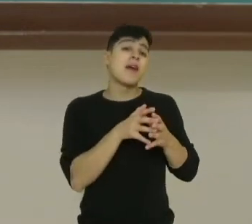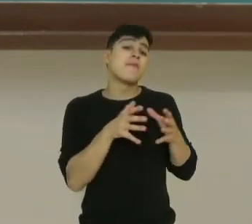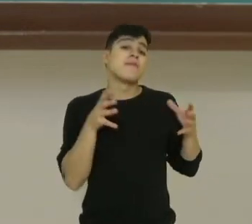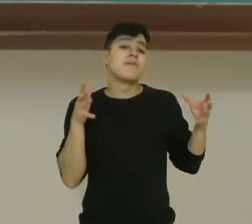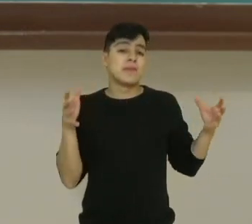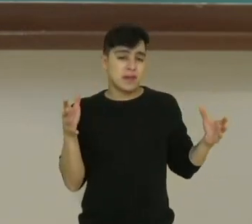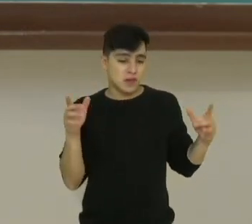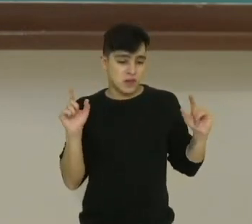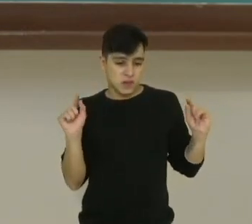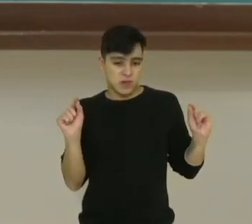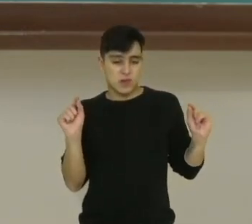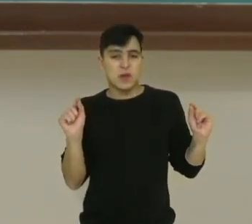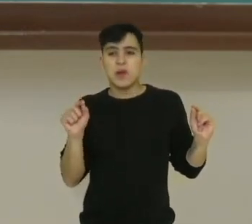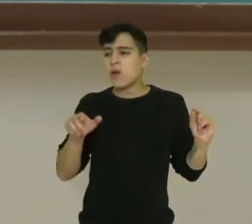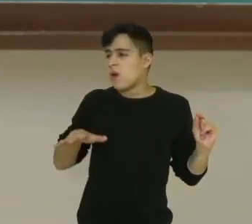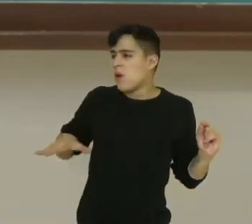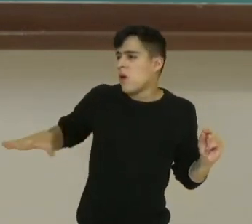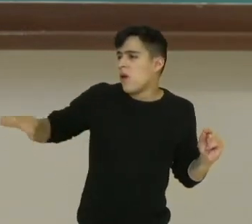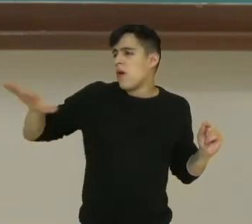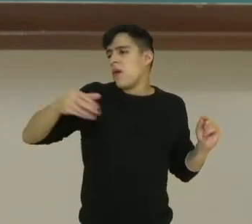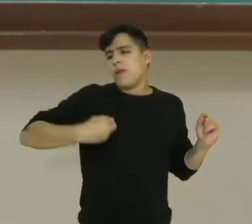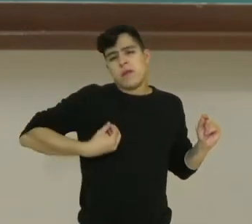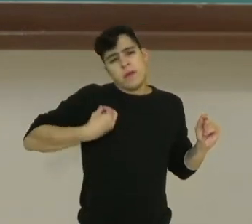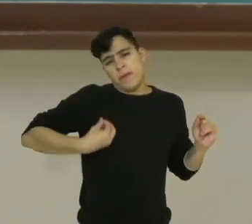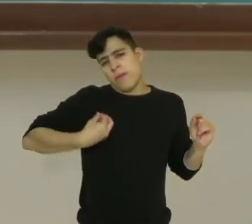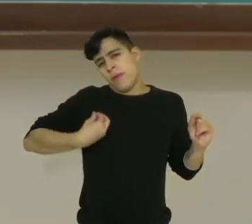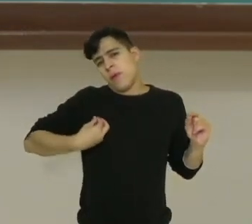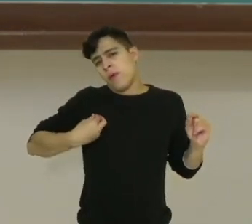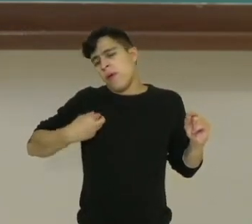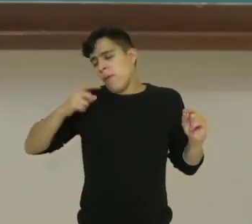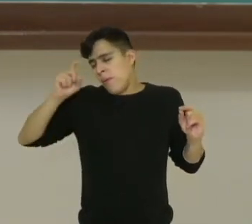aumentassem então o espaço, né, onde eles poderiam